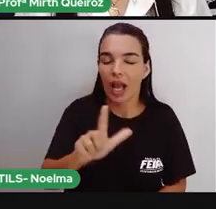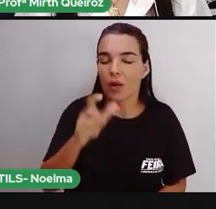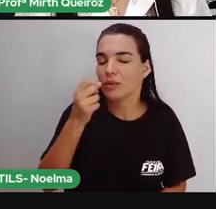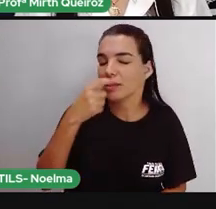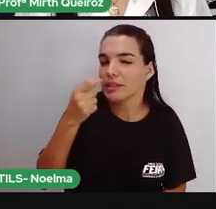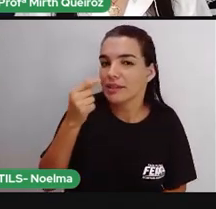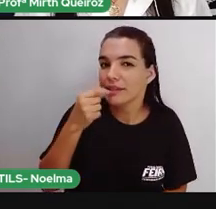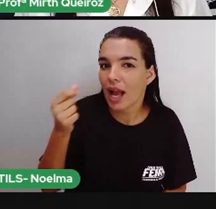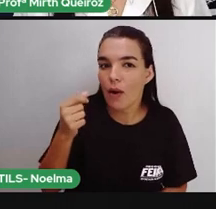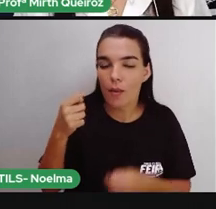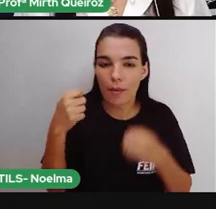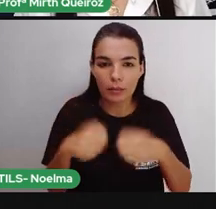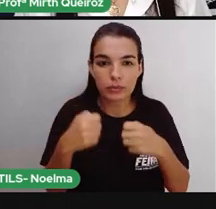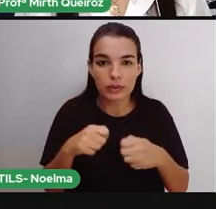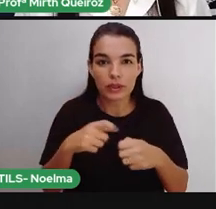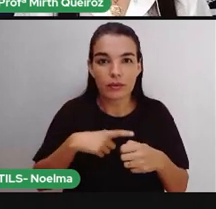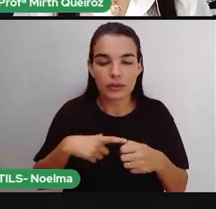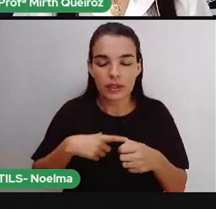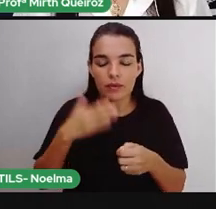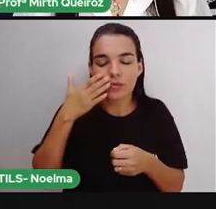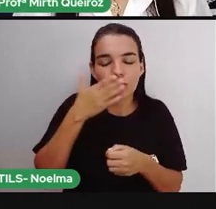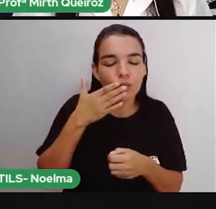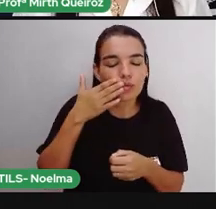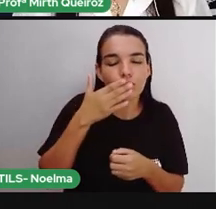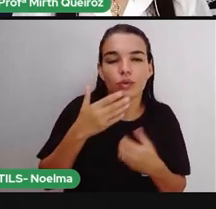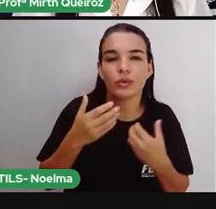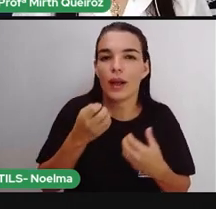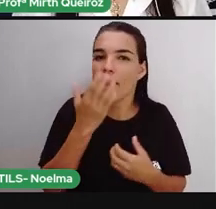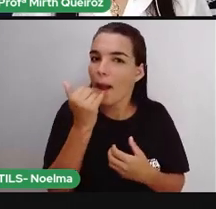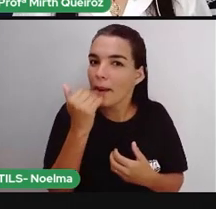conservava e dava sabor aos alimentos.